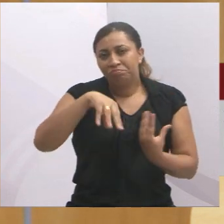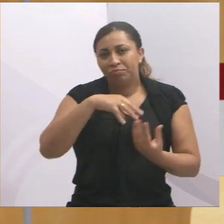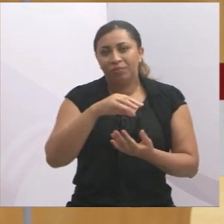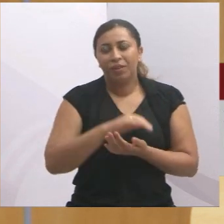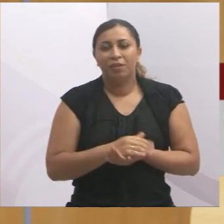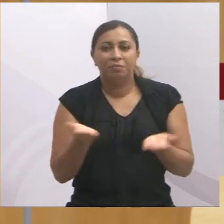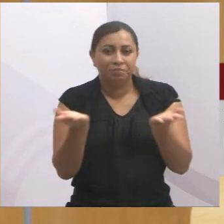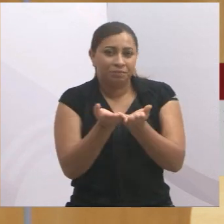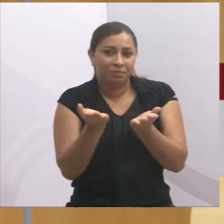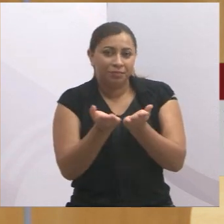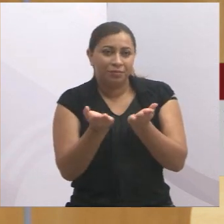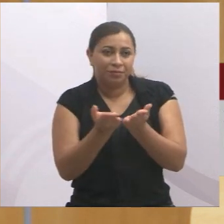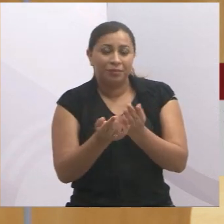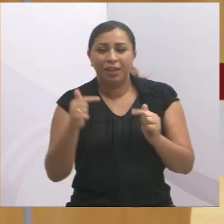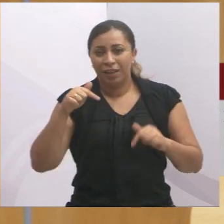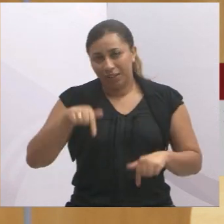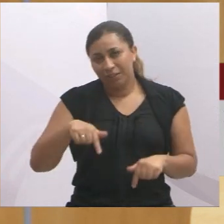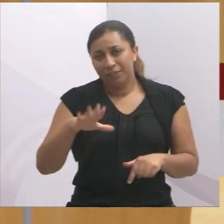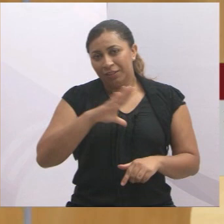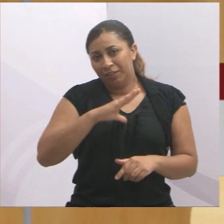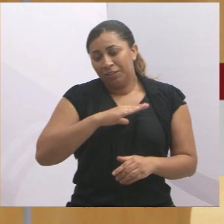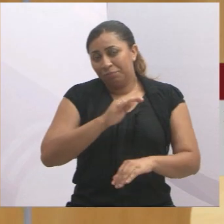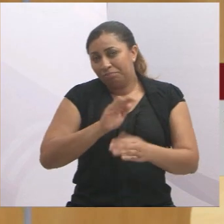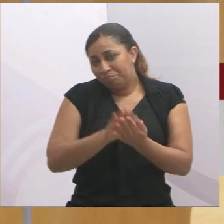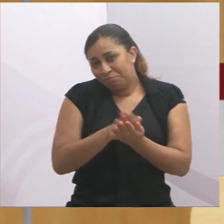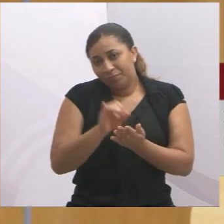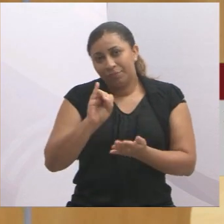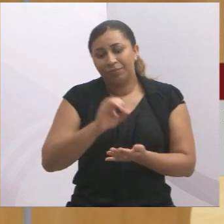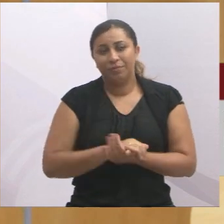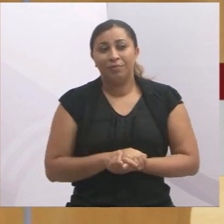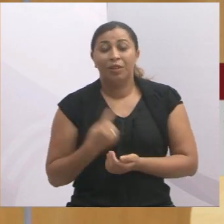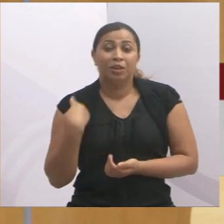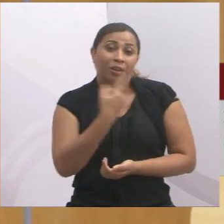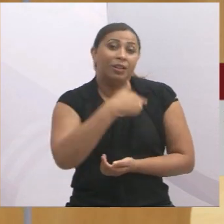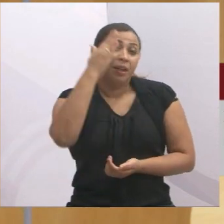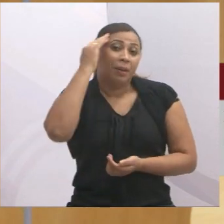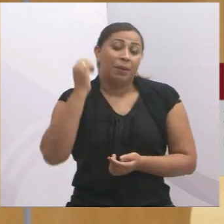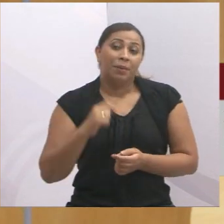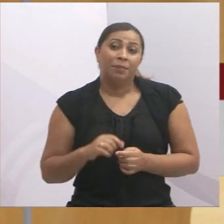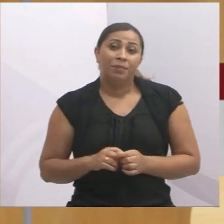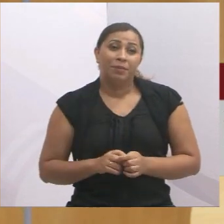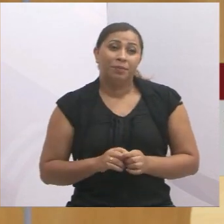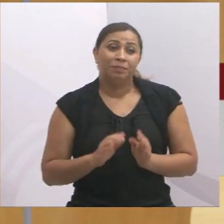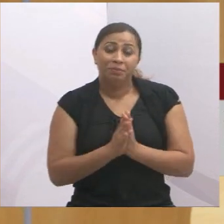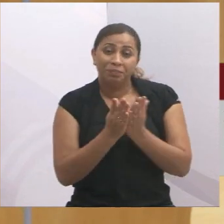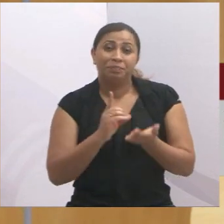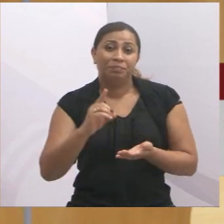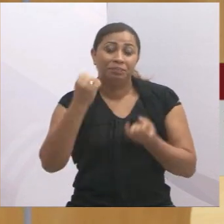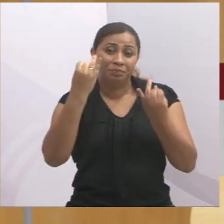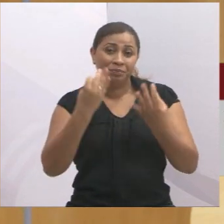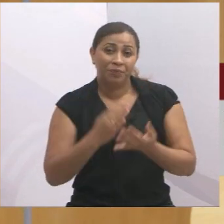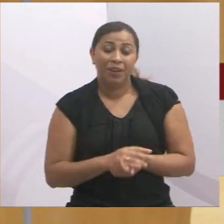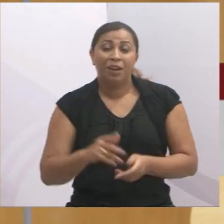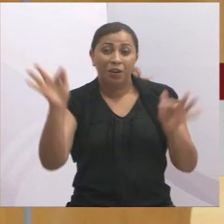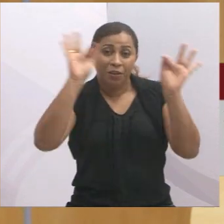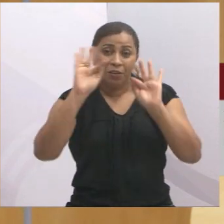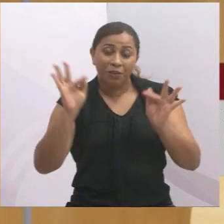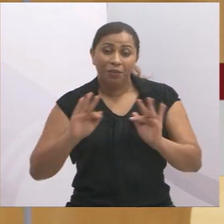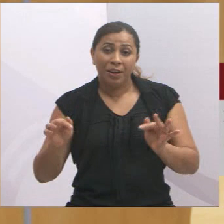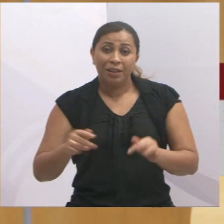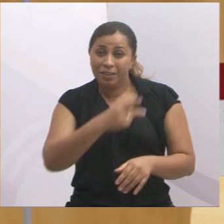os evangelhos da nossa cidade de Jacareí. E a gente sabe que a palavra diz assim: feliz a nação cujo Deus é o